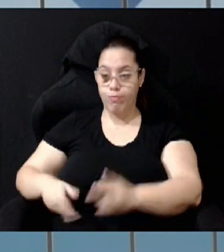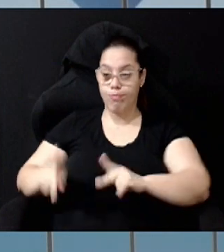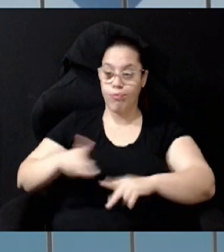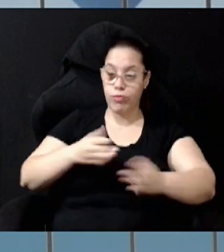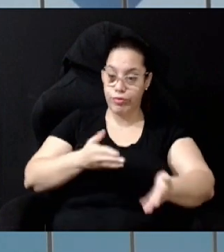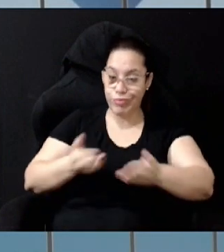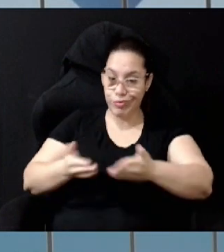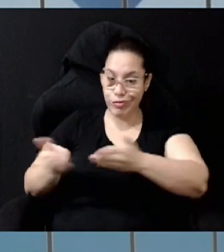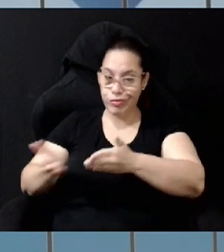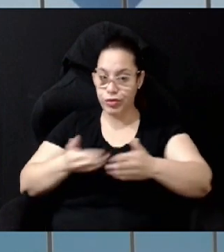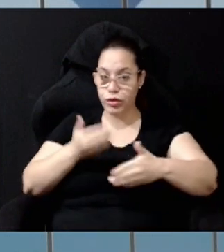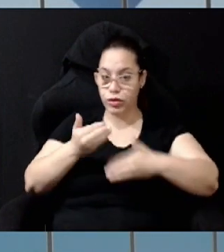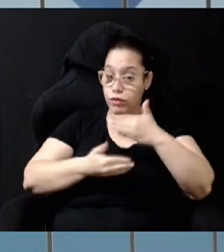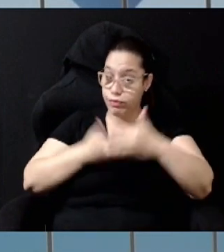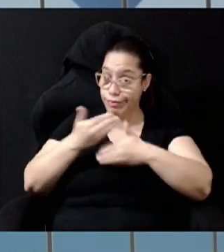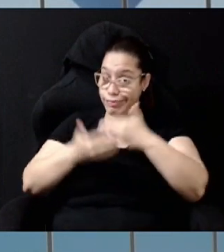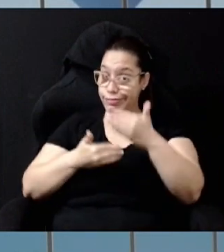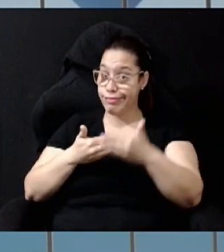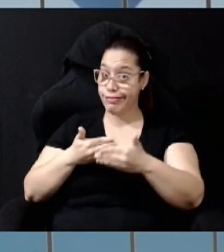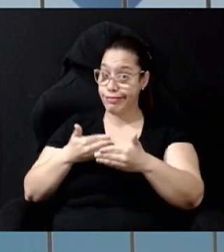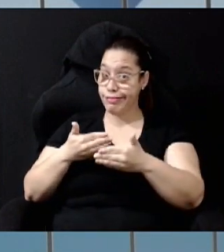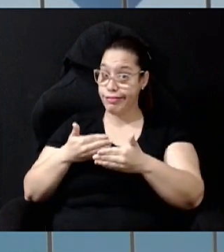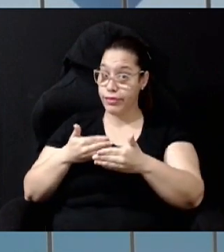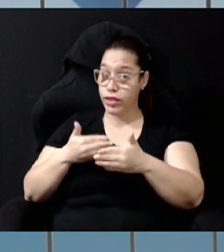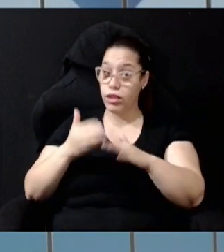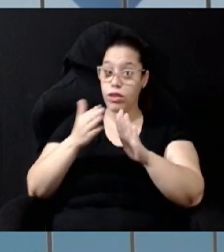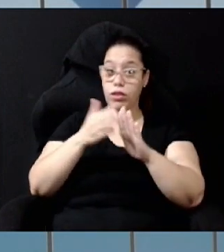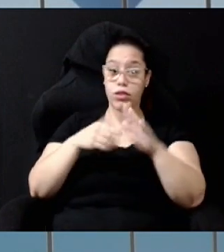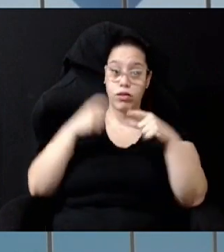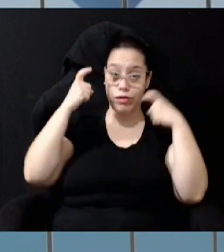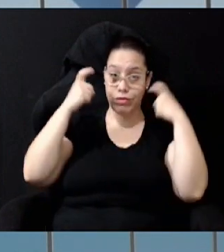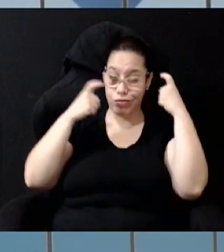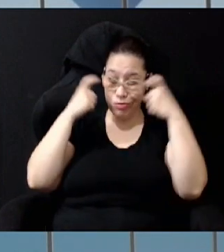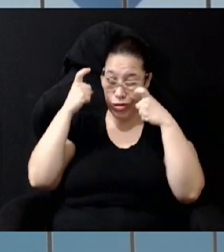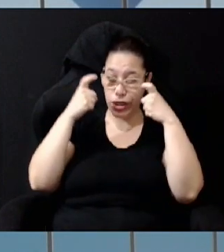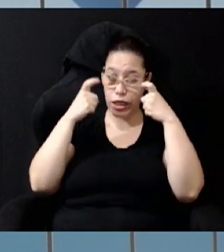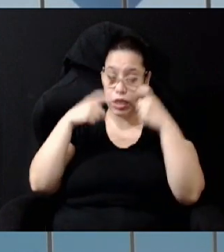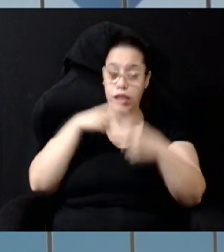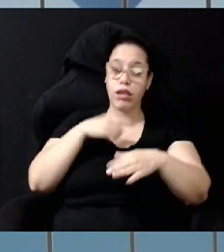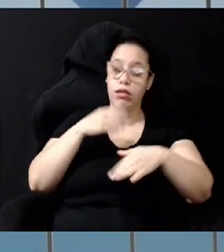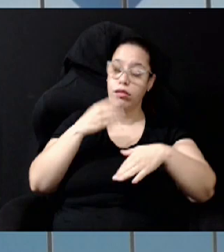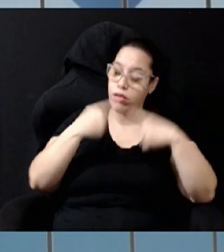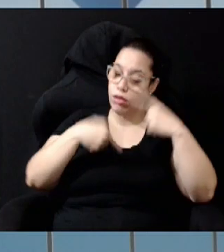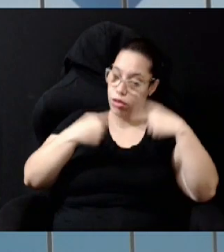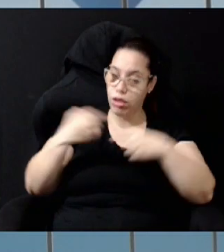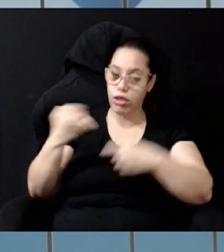Então essa é uma preocupação que acho que todo mundo tem que ter, e esse debate é de extrema importância.